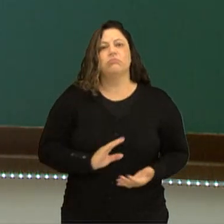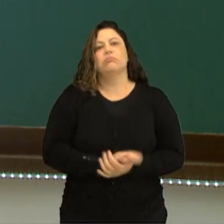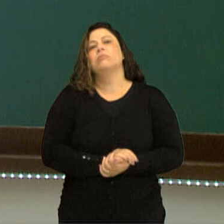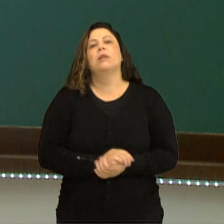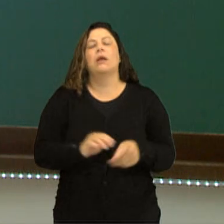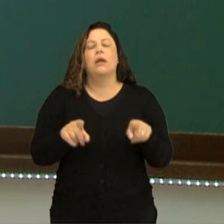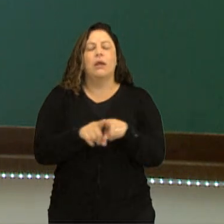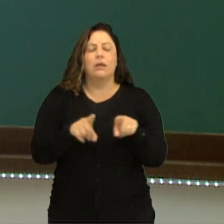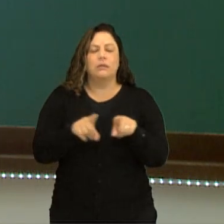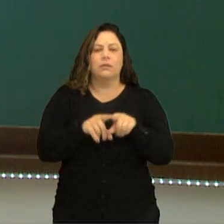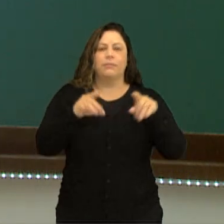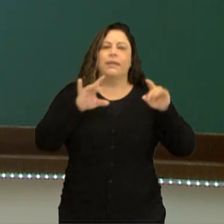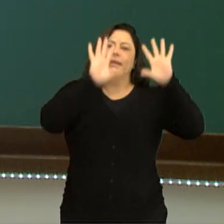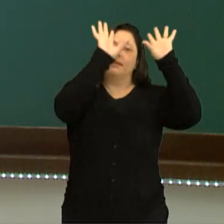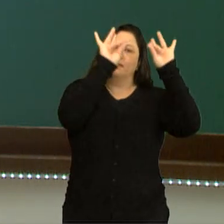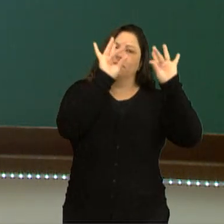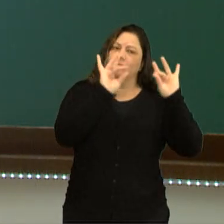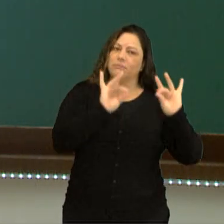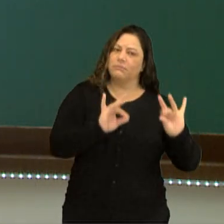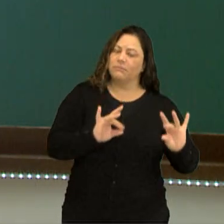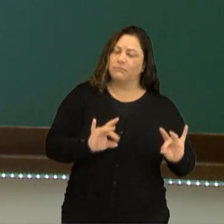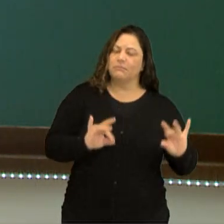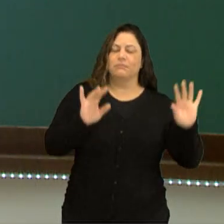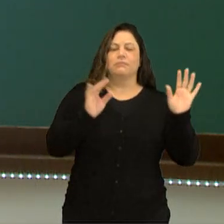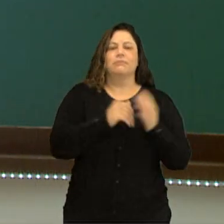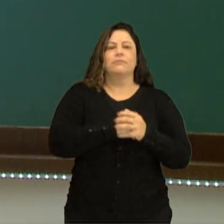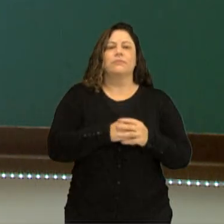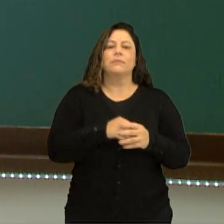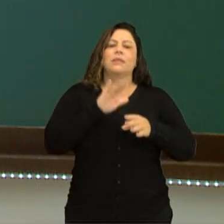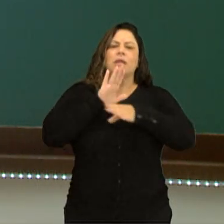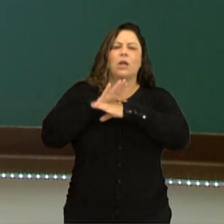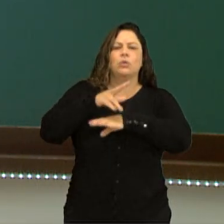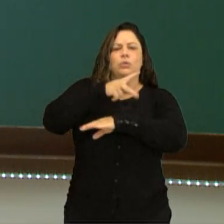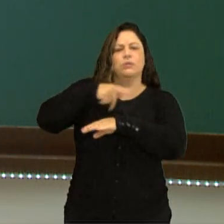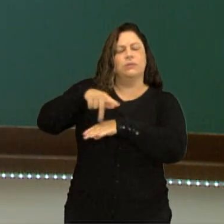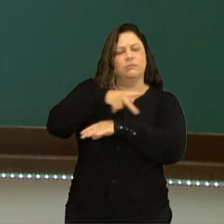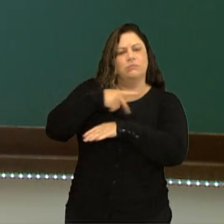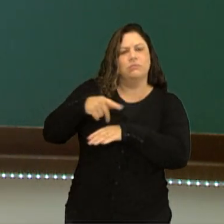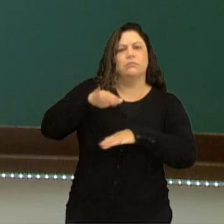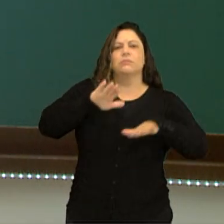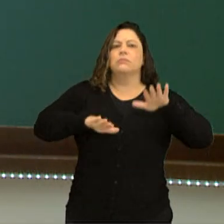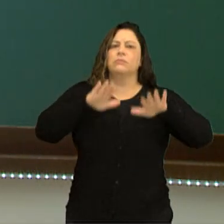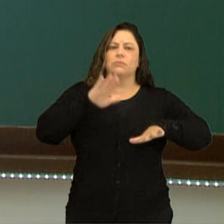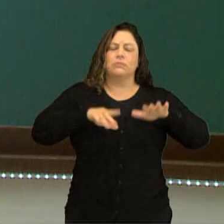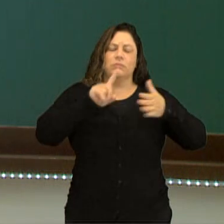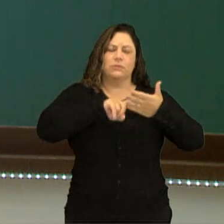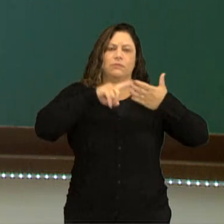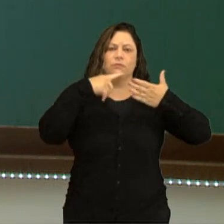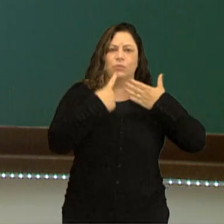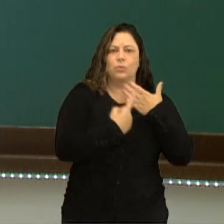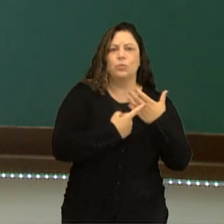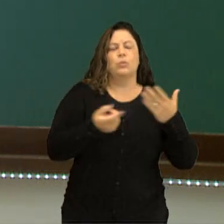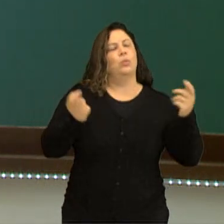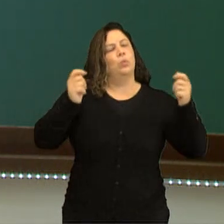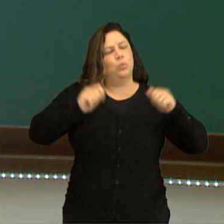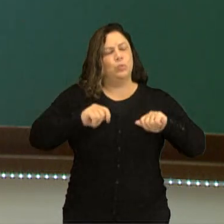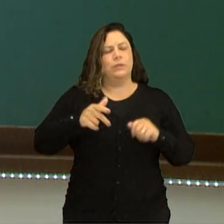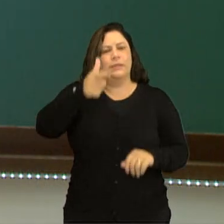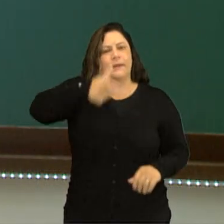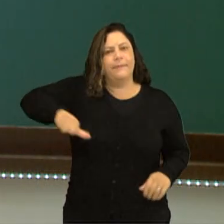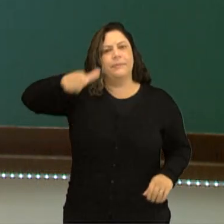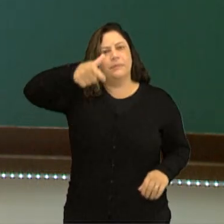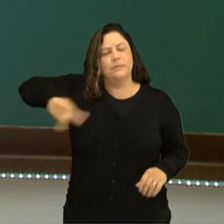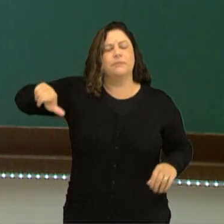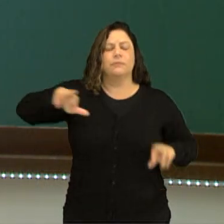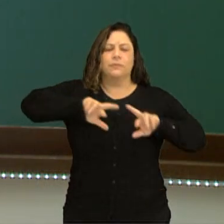recursos estilísticos, que podem também ajudar na sonoridade, dependendo de uma figura de linguagem, que há uma repetição, ajuda